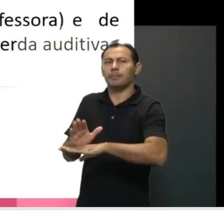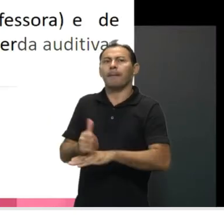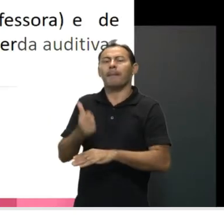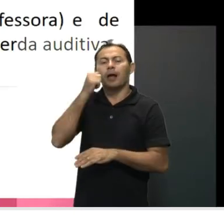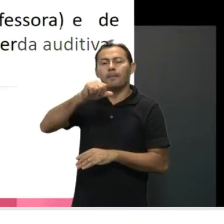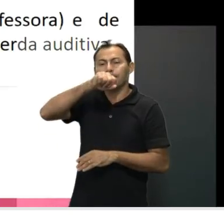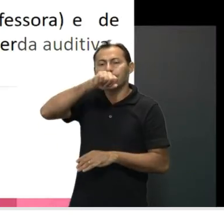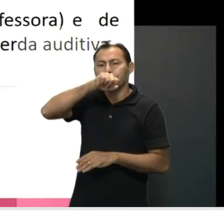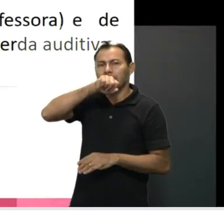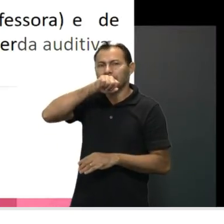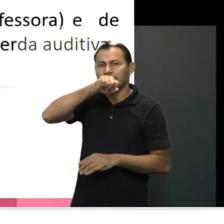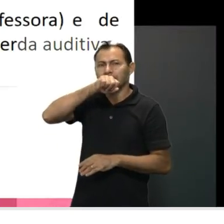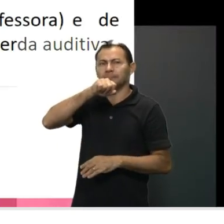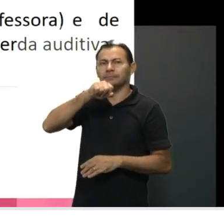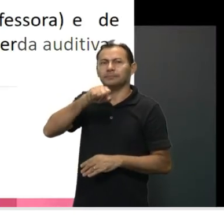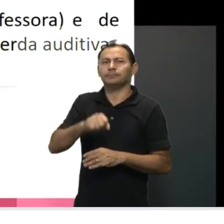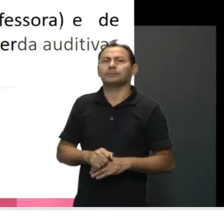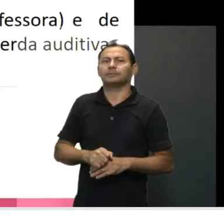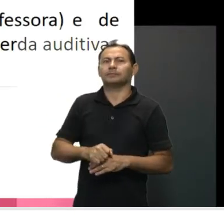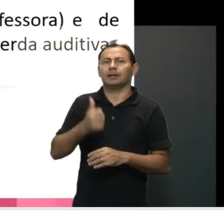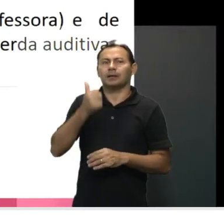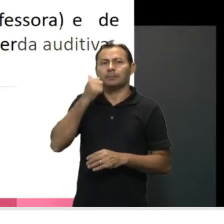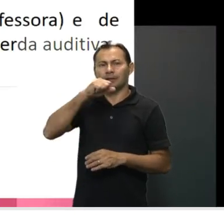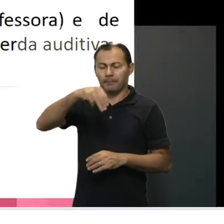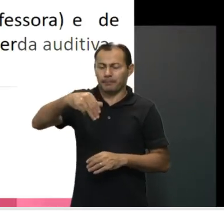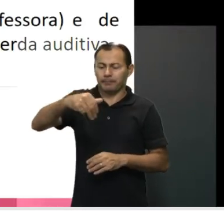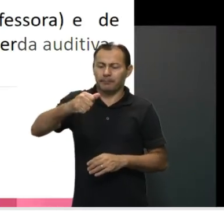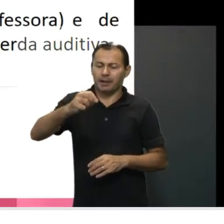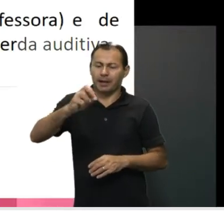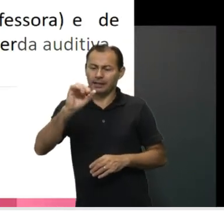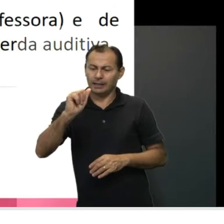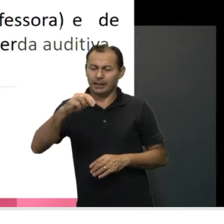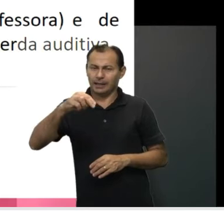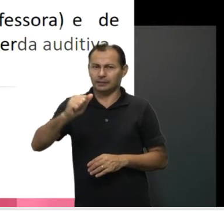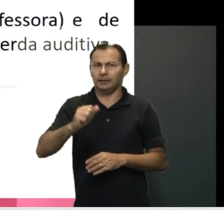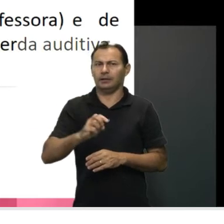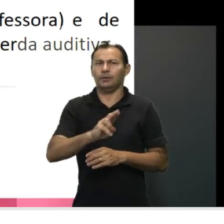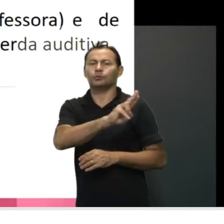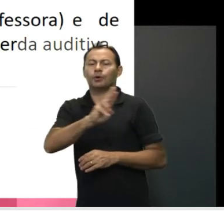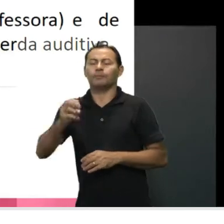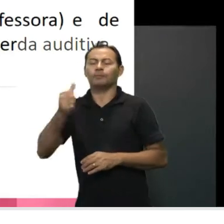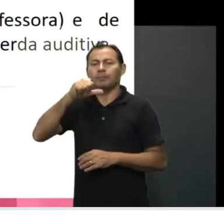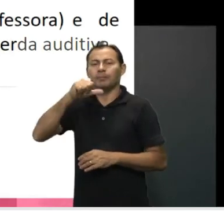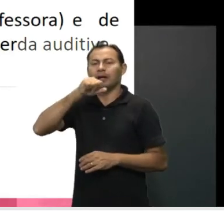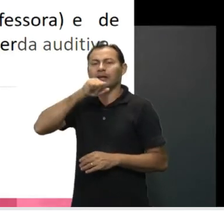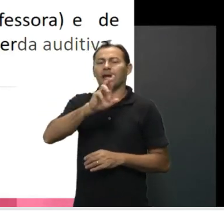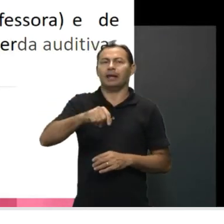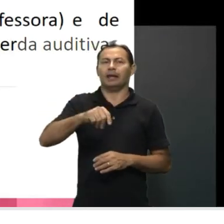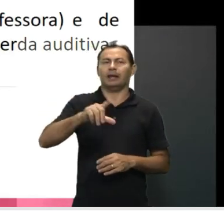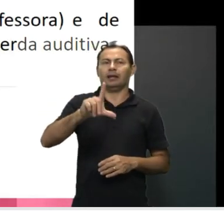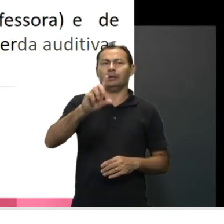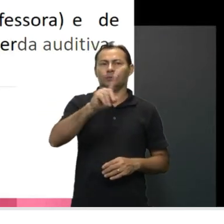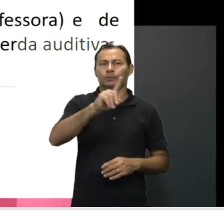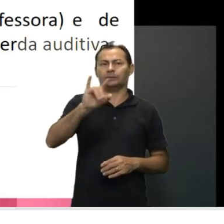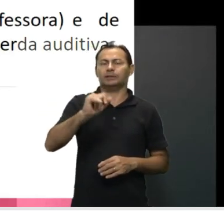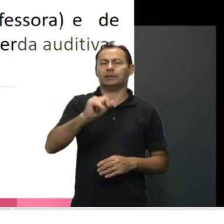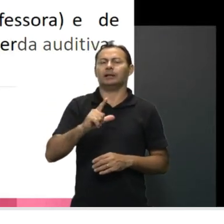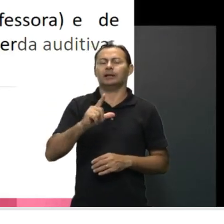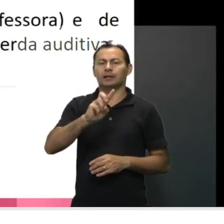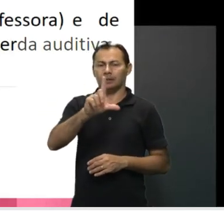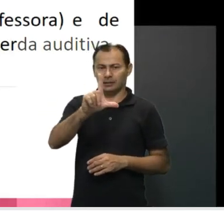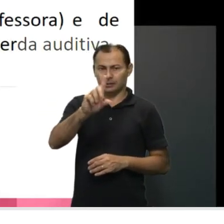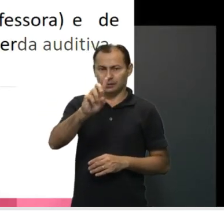de Mariana, tá? Que se chama Luzia. E Luzia tem 2 filhos, tem Mariana e tem João